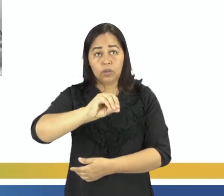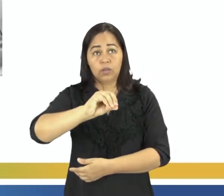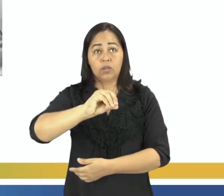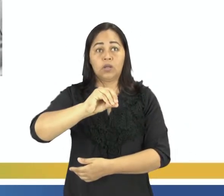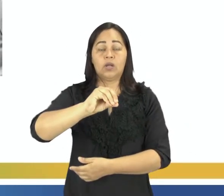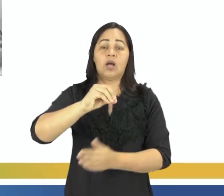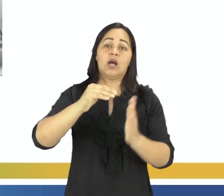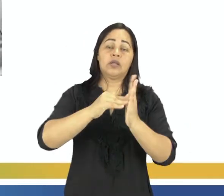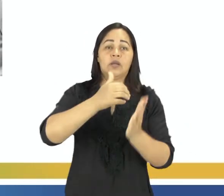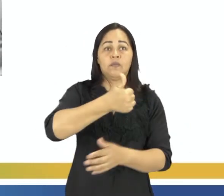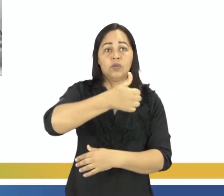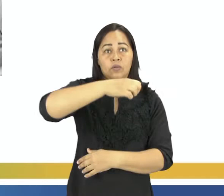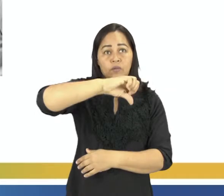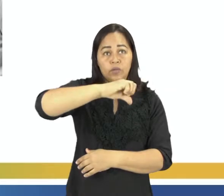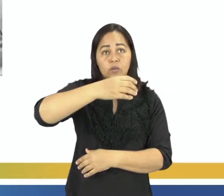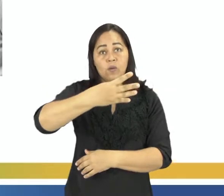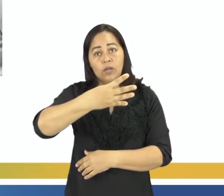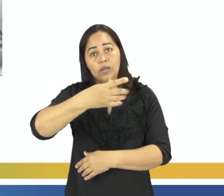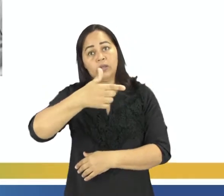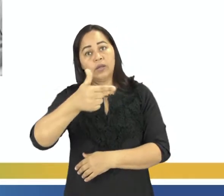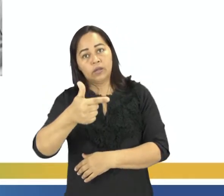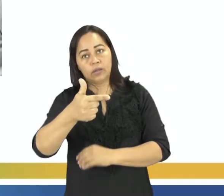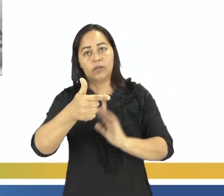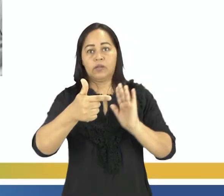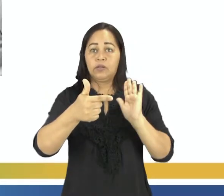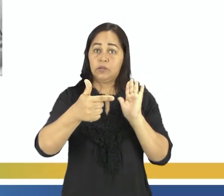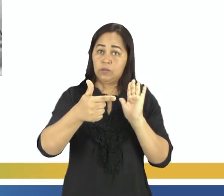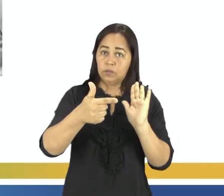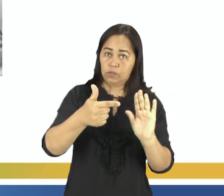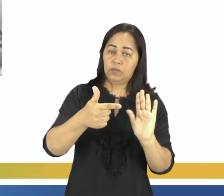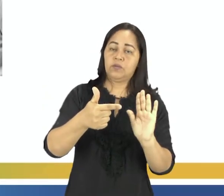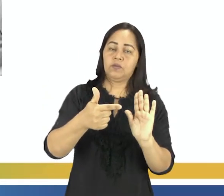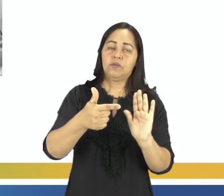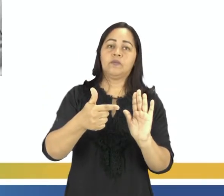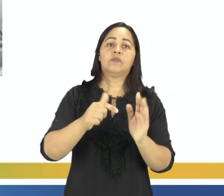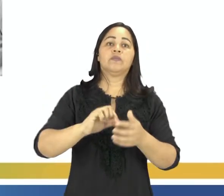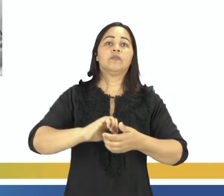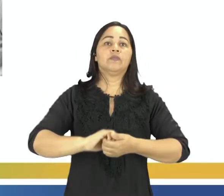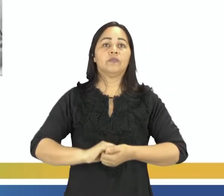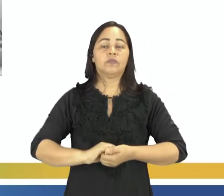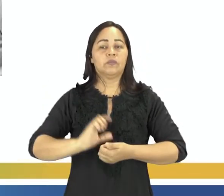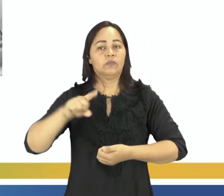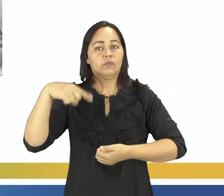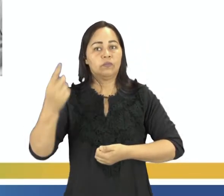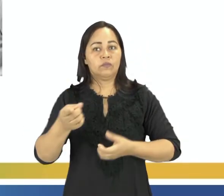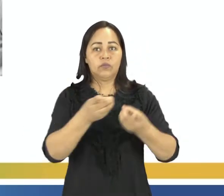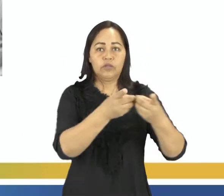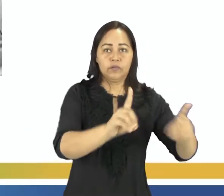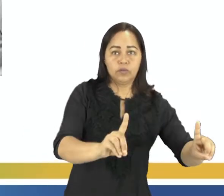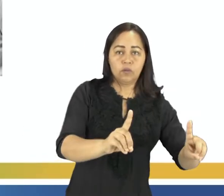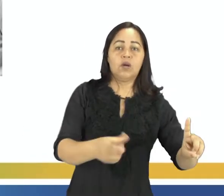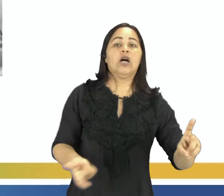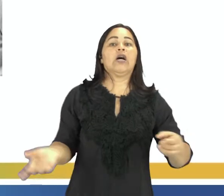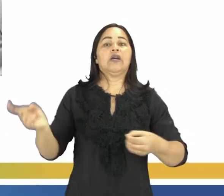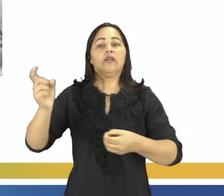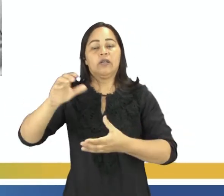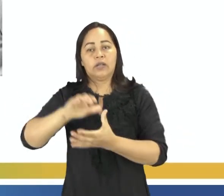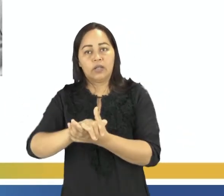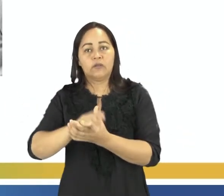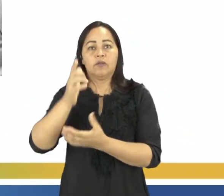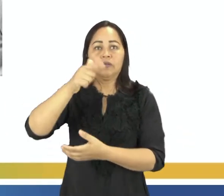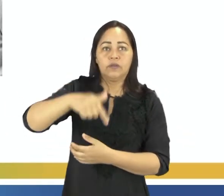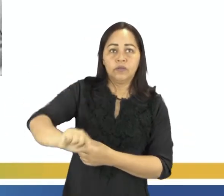Marica Antonieta. Foi aí de 1930 a 1942. Seu segundo casamento foi